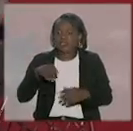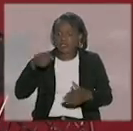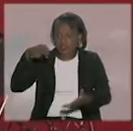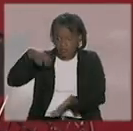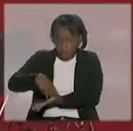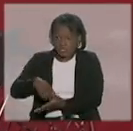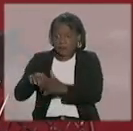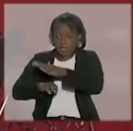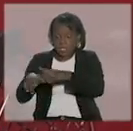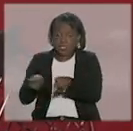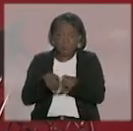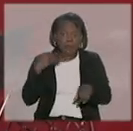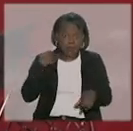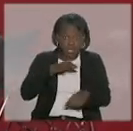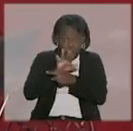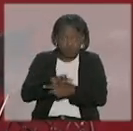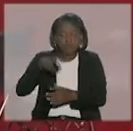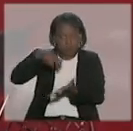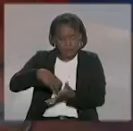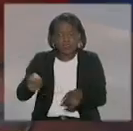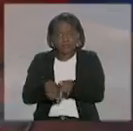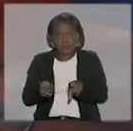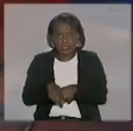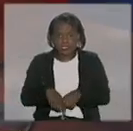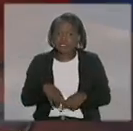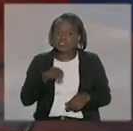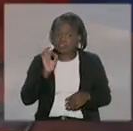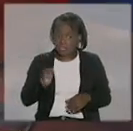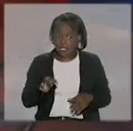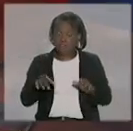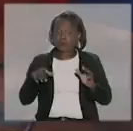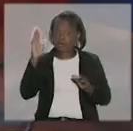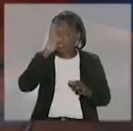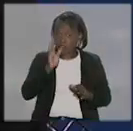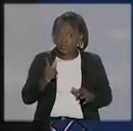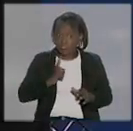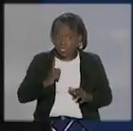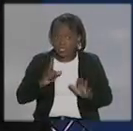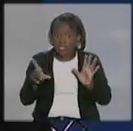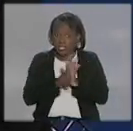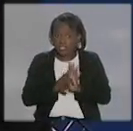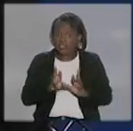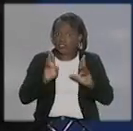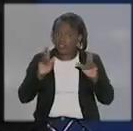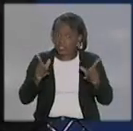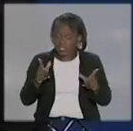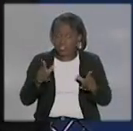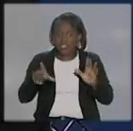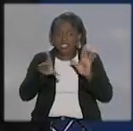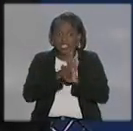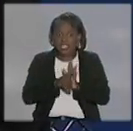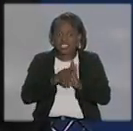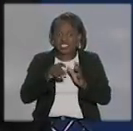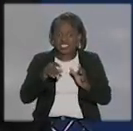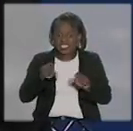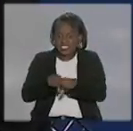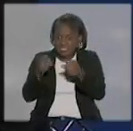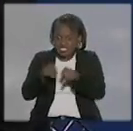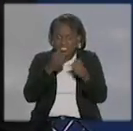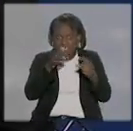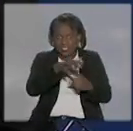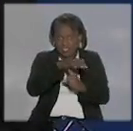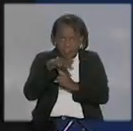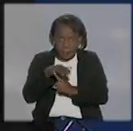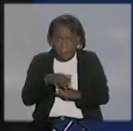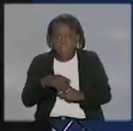crime ambiental, mas os bancos que deram financiamento. Exatamente. O Brasil tem uma particularidade muito interessante, a lei de crimes ambientais